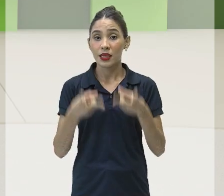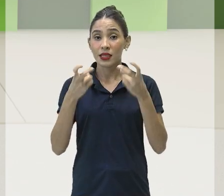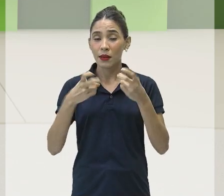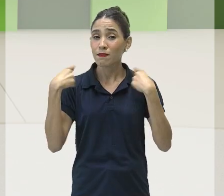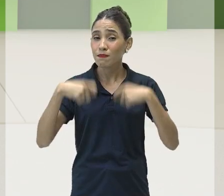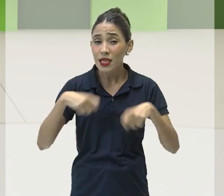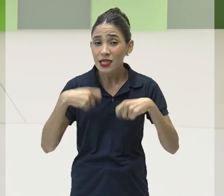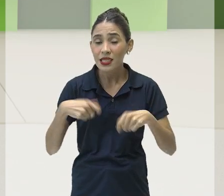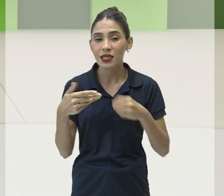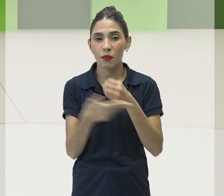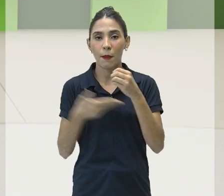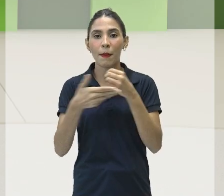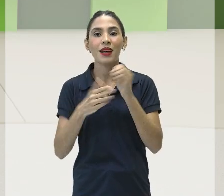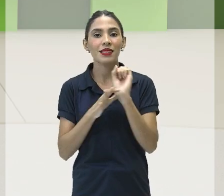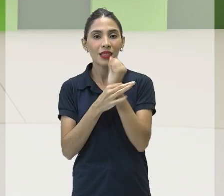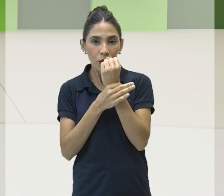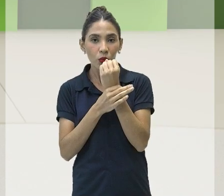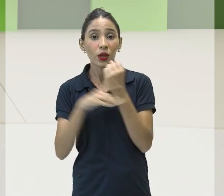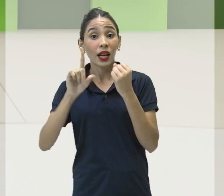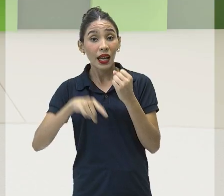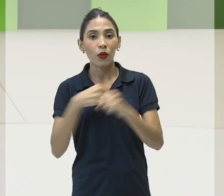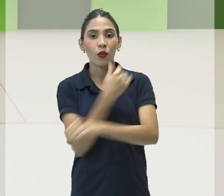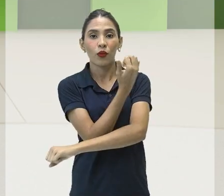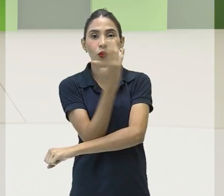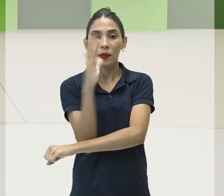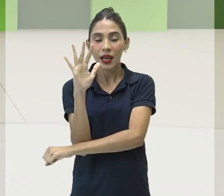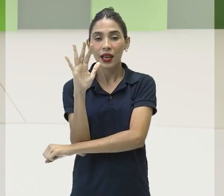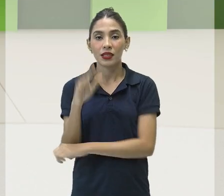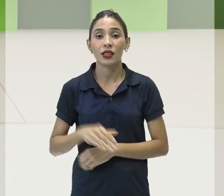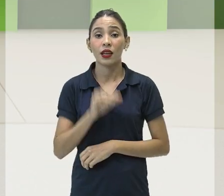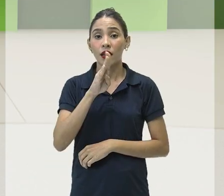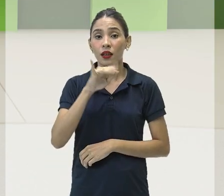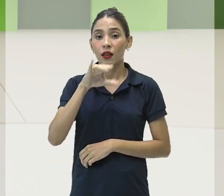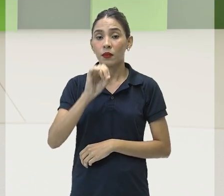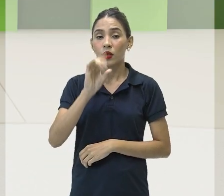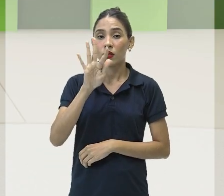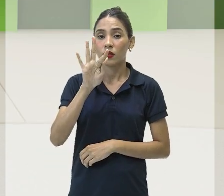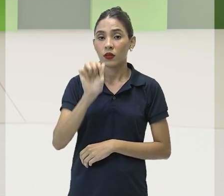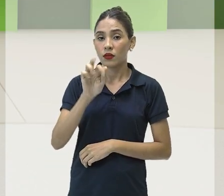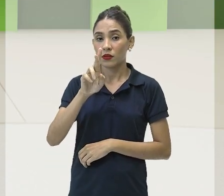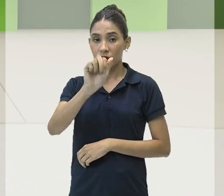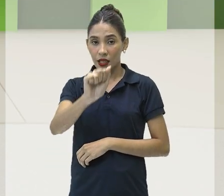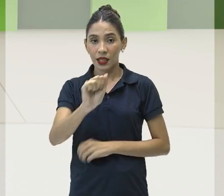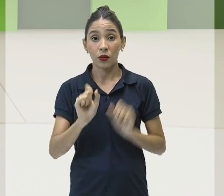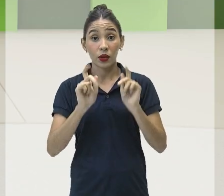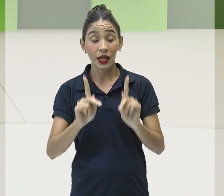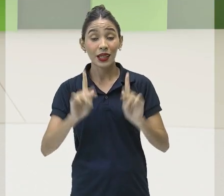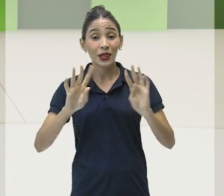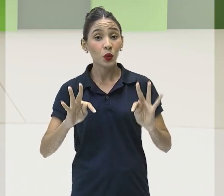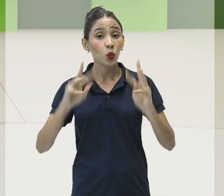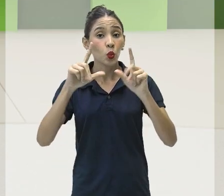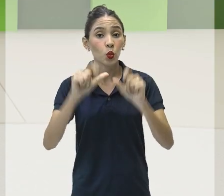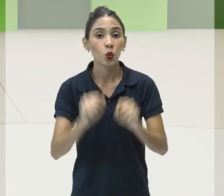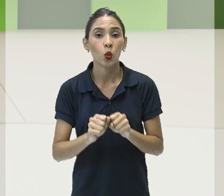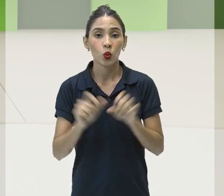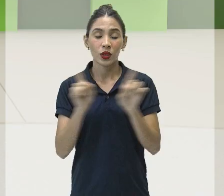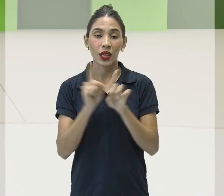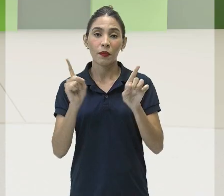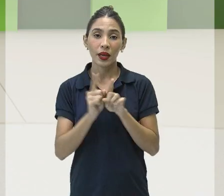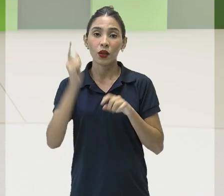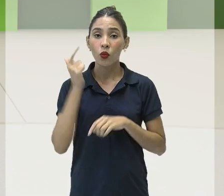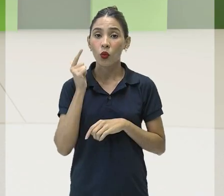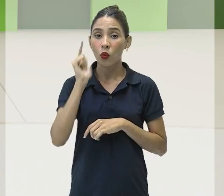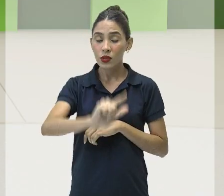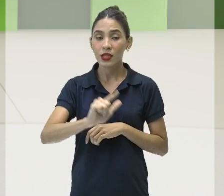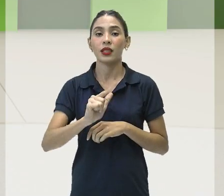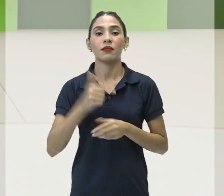uma base boa. A base é o ambiente, né? A biosfera que a gente observa aqui, para que todo o restante também